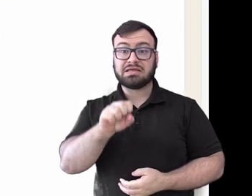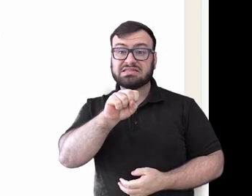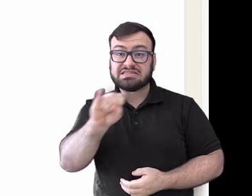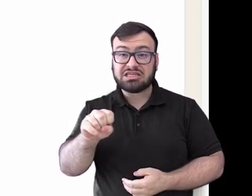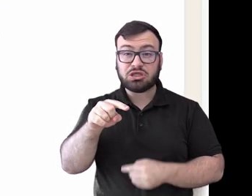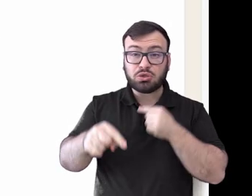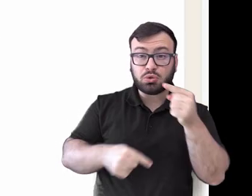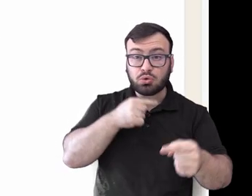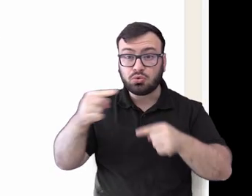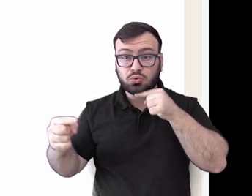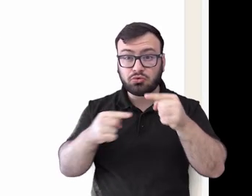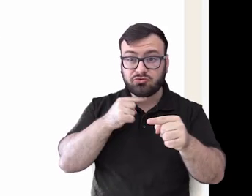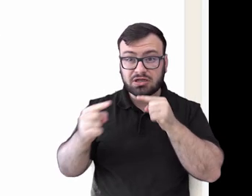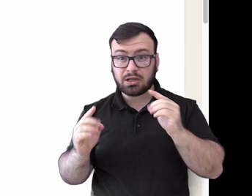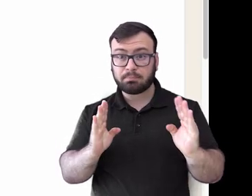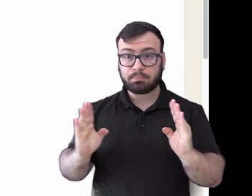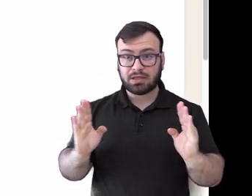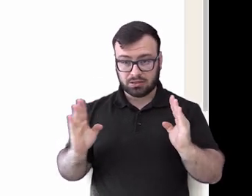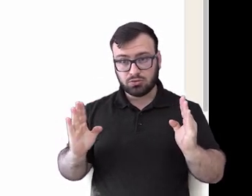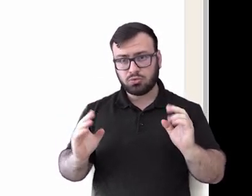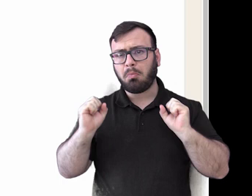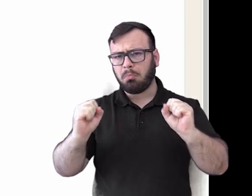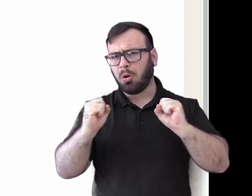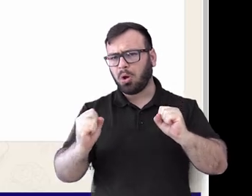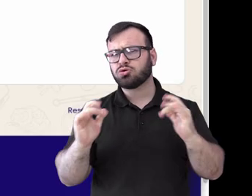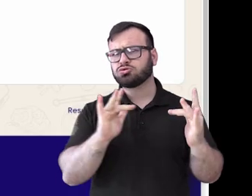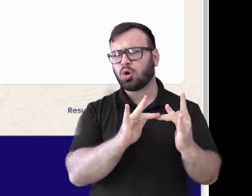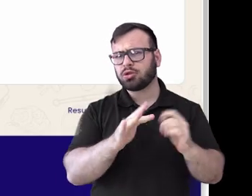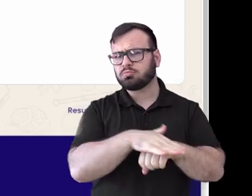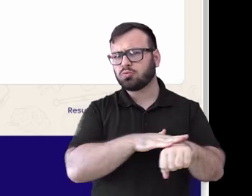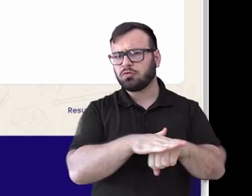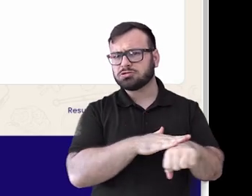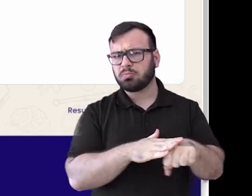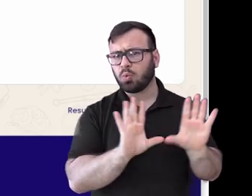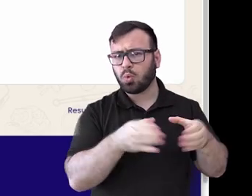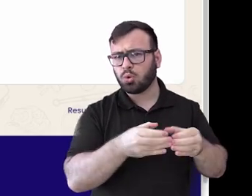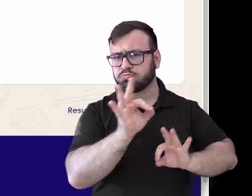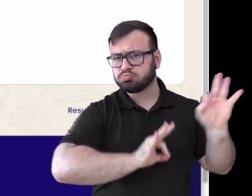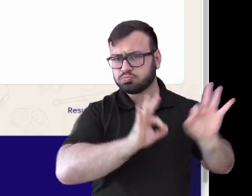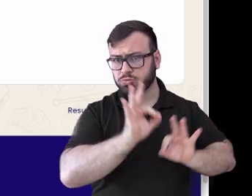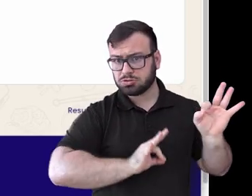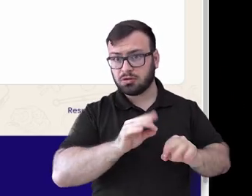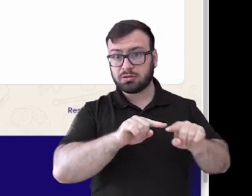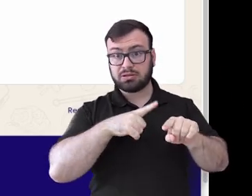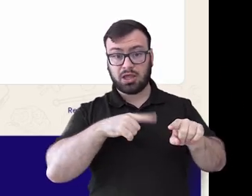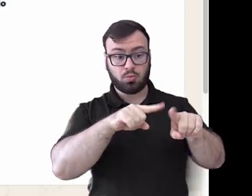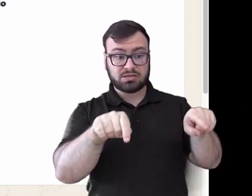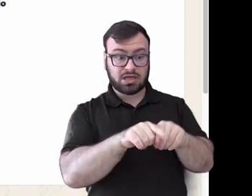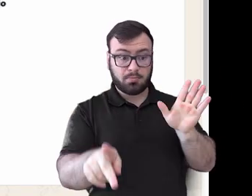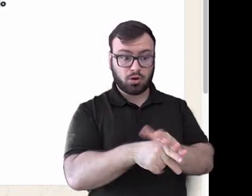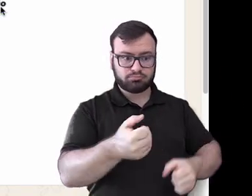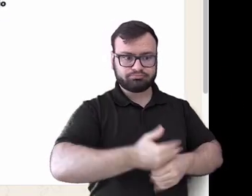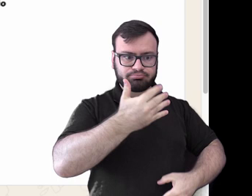e se você tiver dúvidas durante o 2º festival pode entrar em contato com a equipe organizadora por meio da sala de